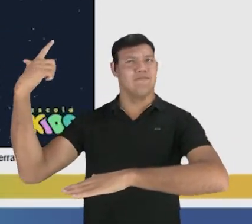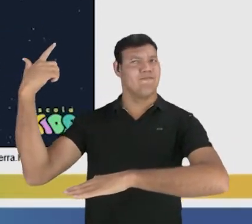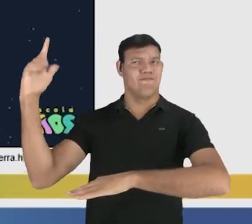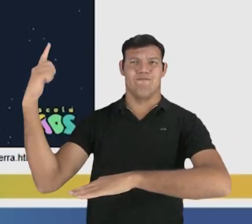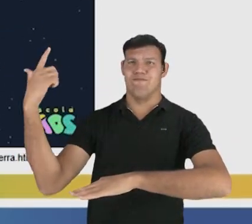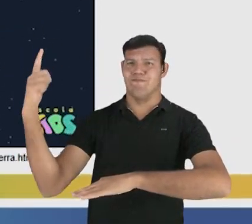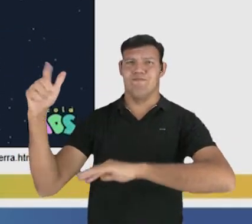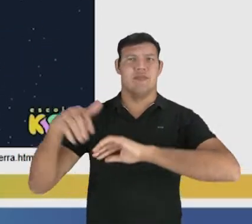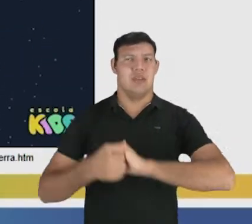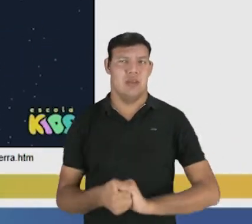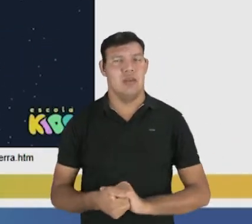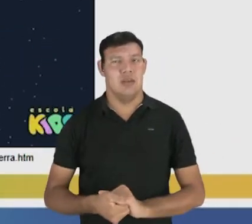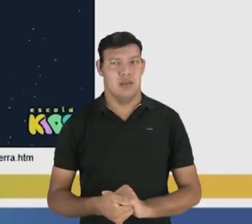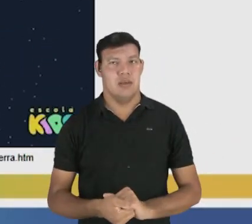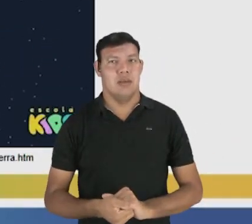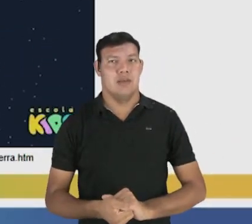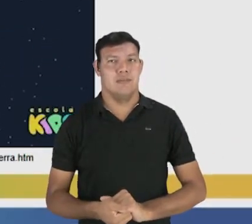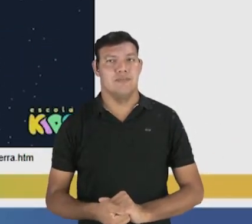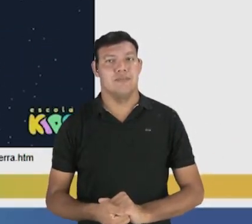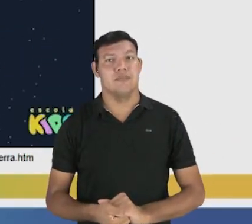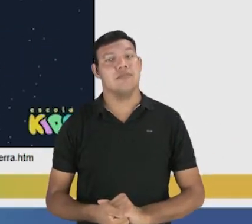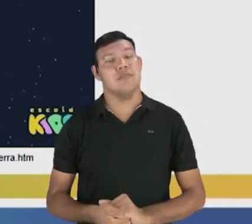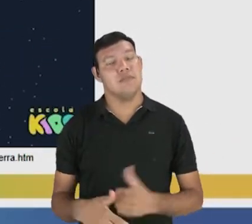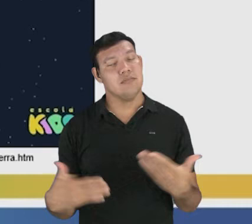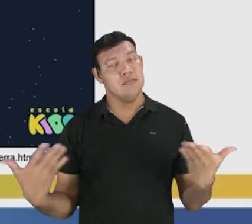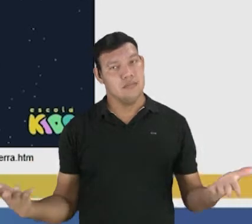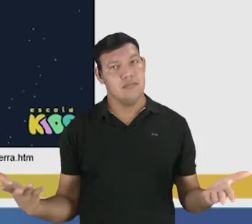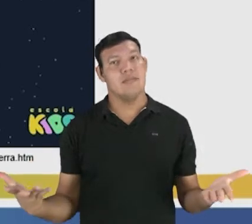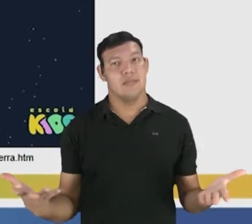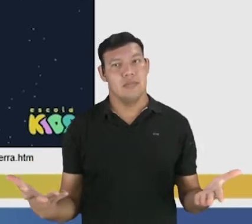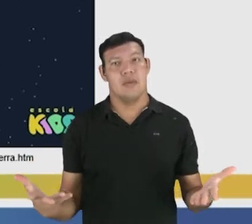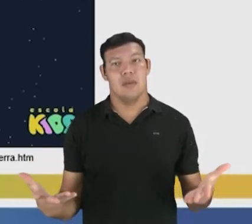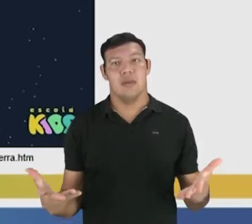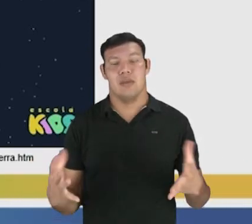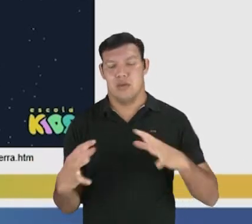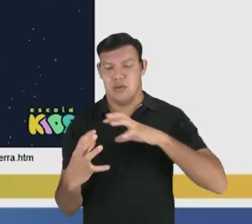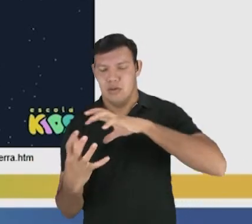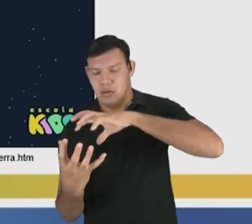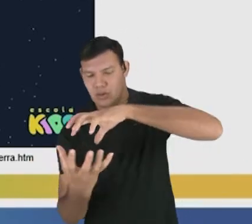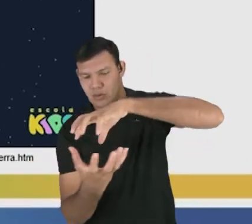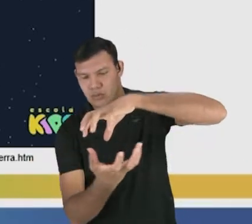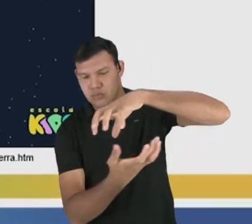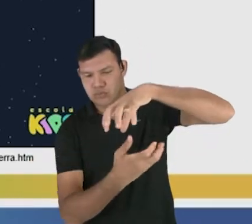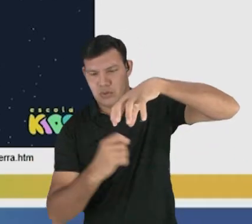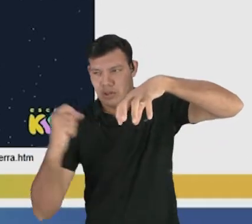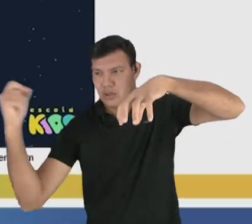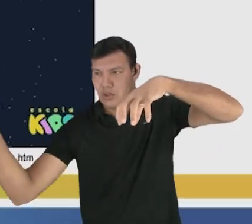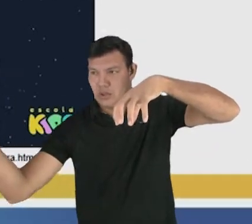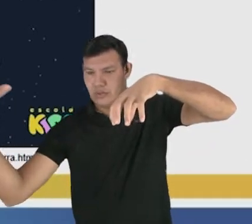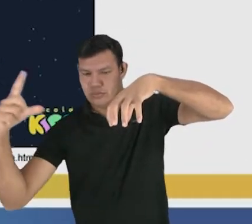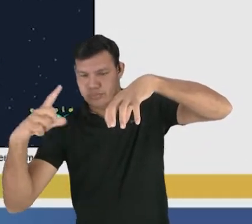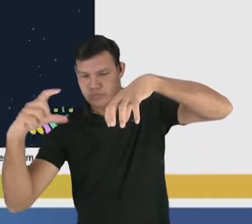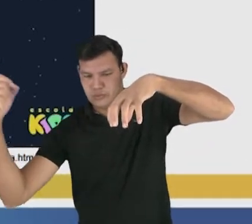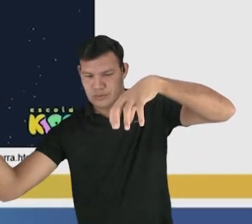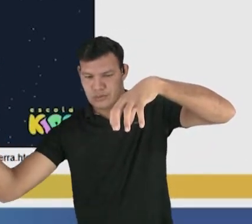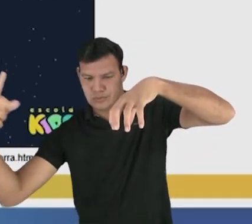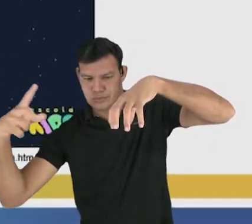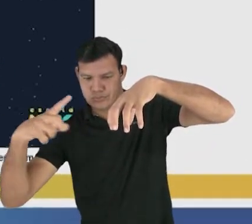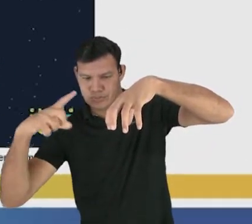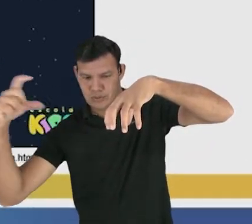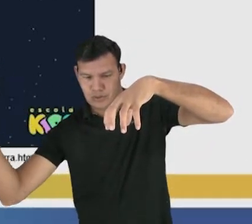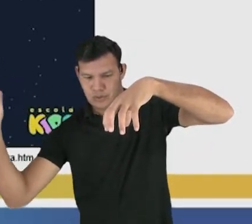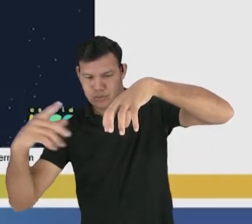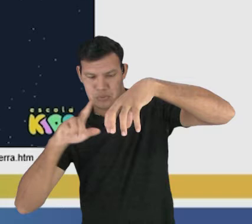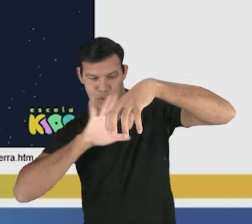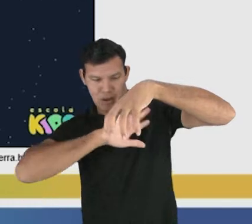nossas atividades ao ar livre. E aí, uma parte do planeta fica voltada para o sol, recebendo os raios solares,